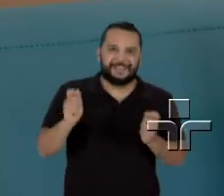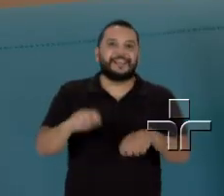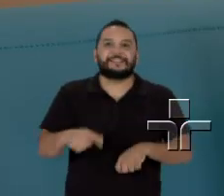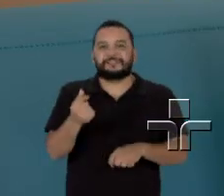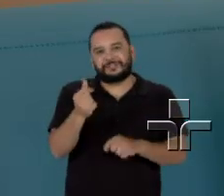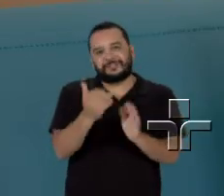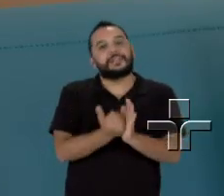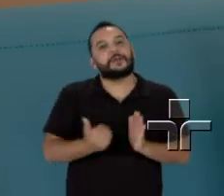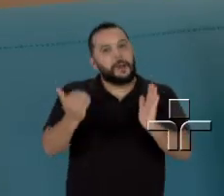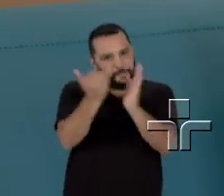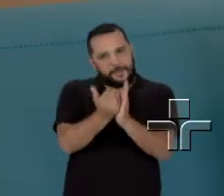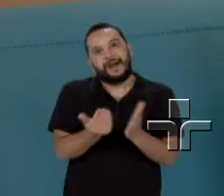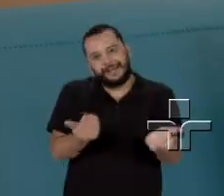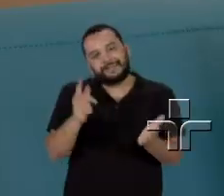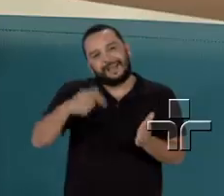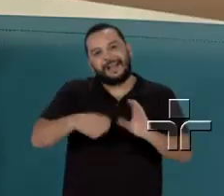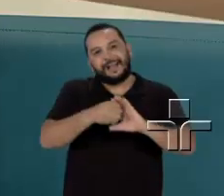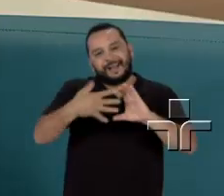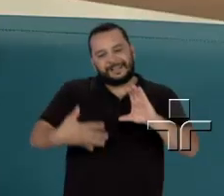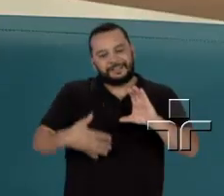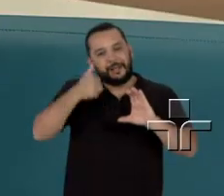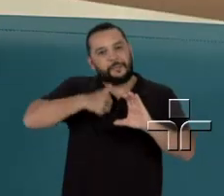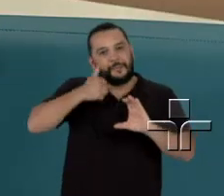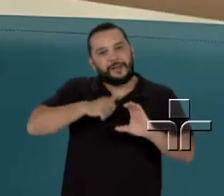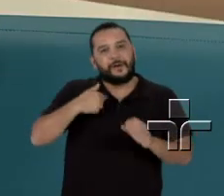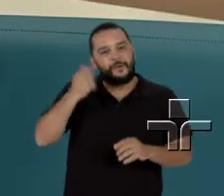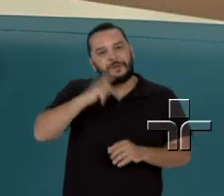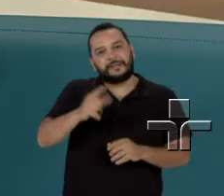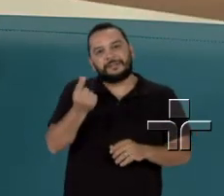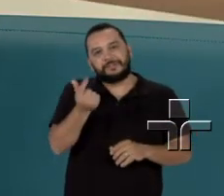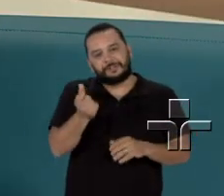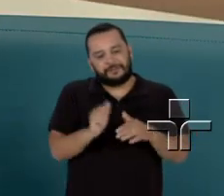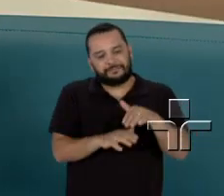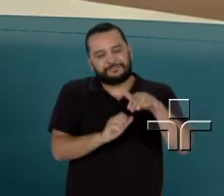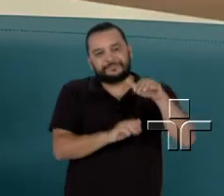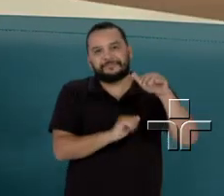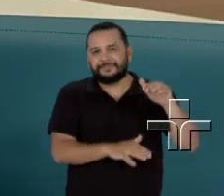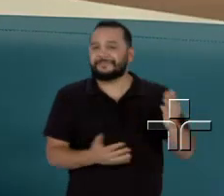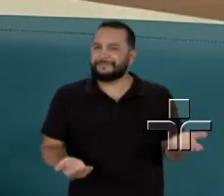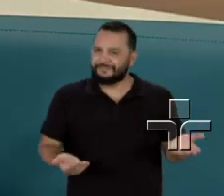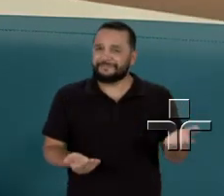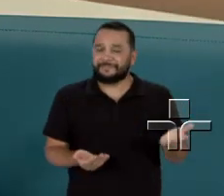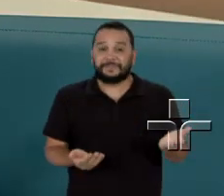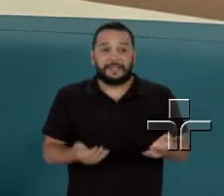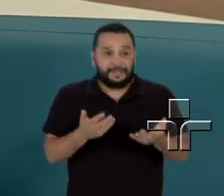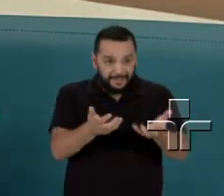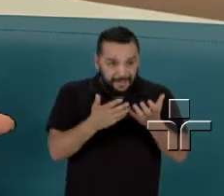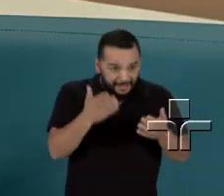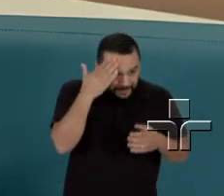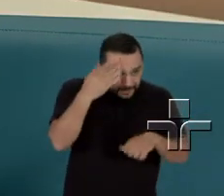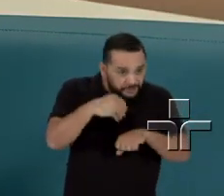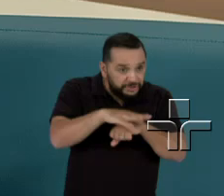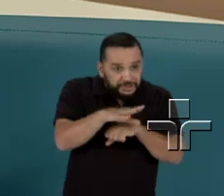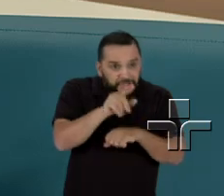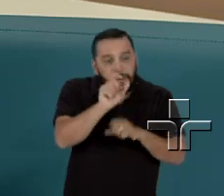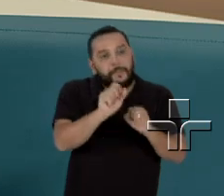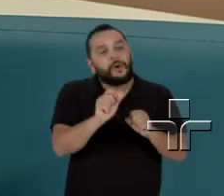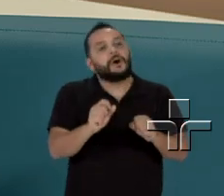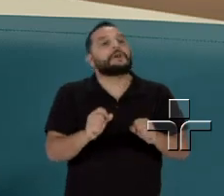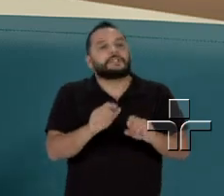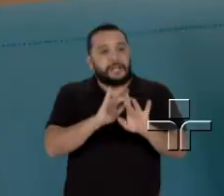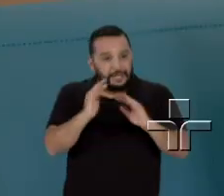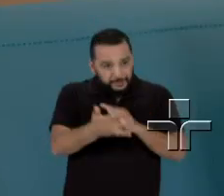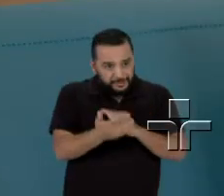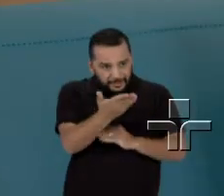também é uma característica das mulheres afirmam jeitinho de ter uma renda extra então patrícia quem quiser saber suas dicas pode seguir nas